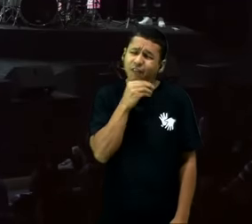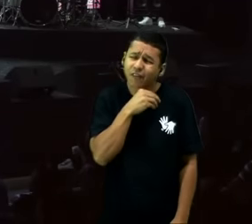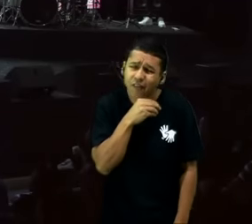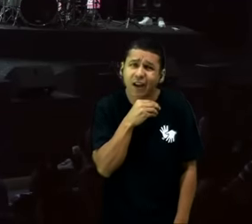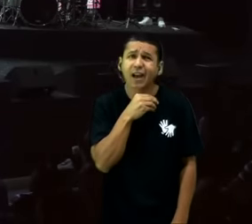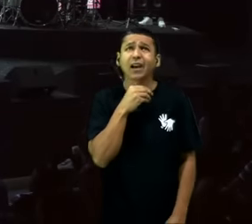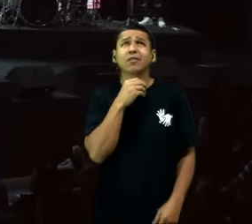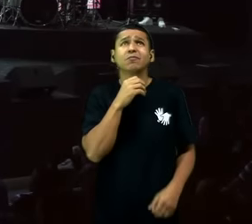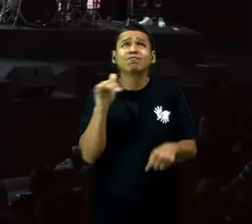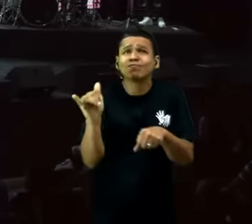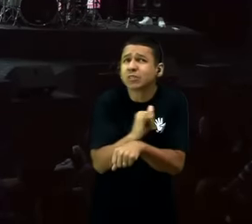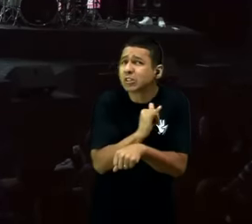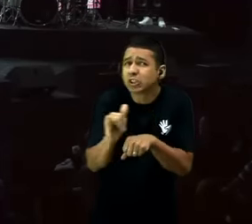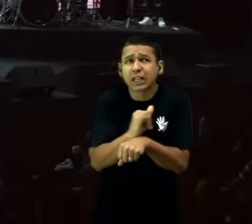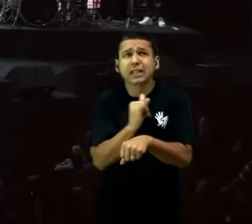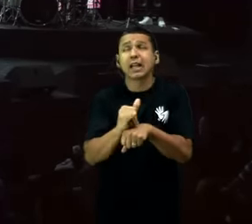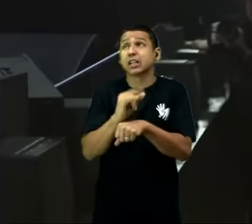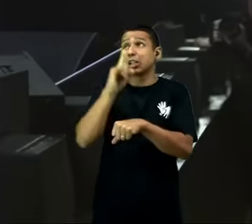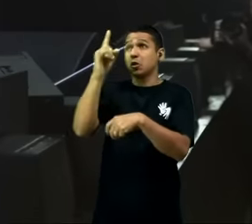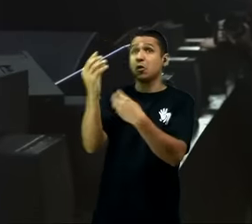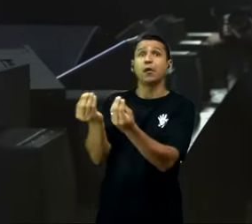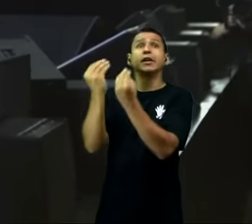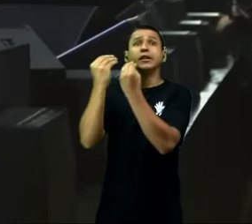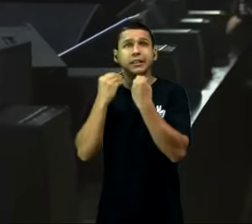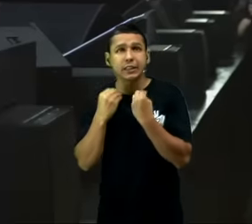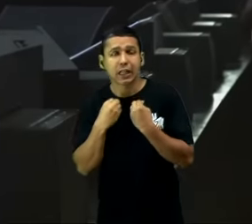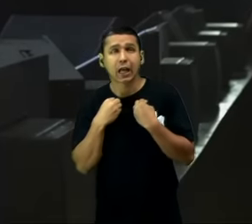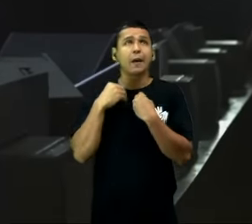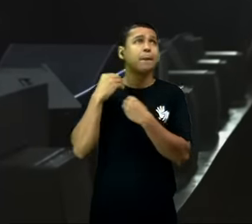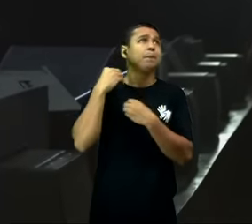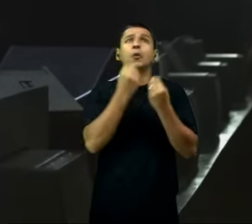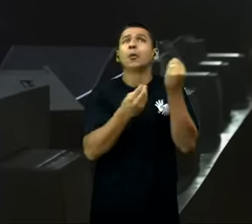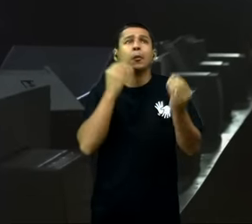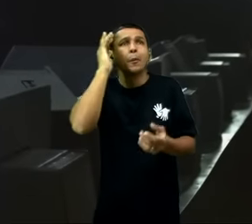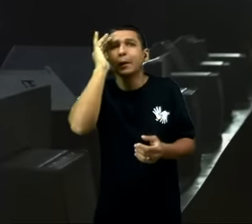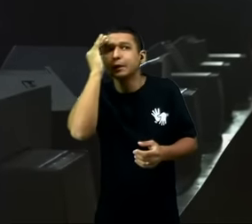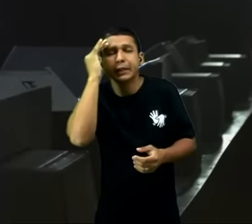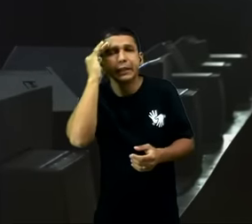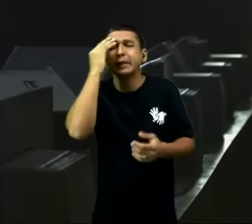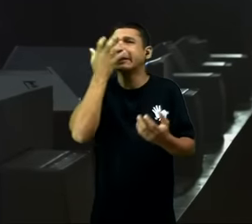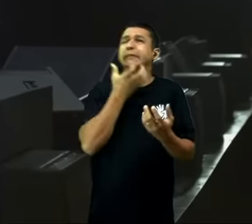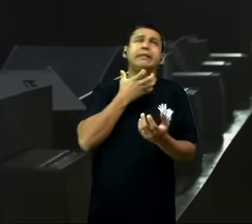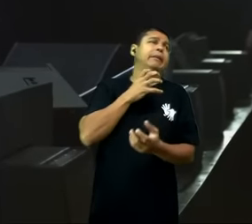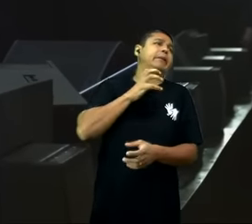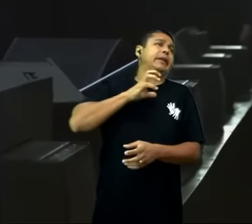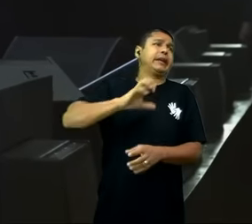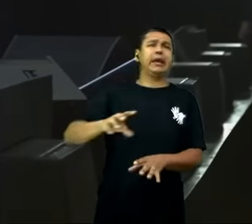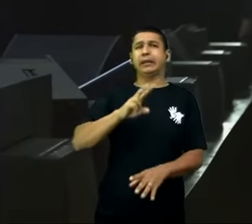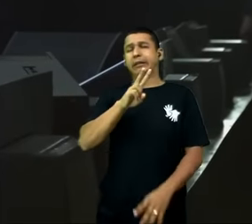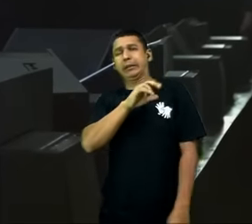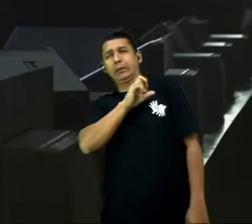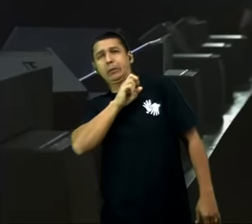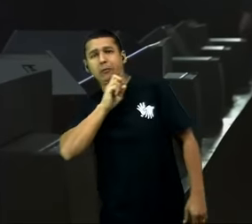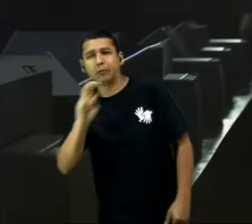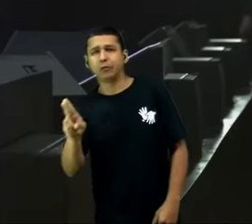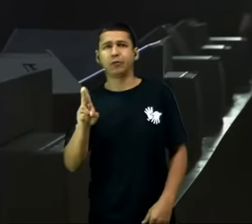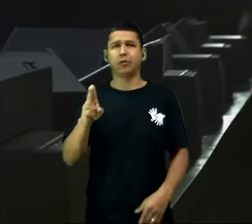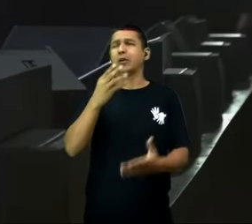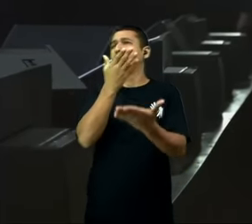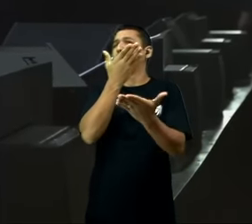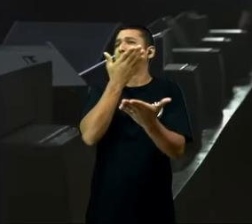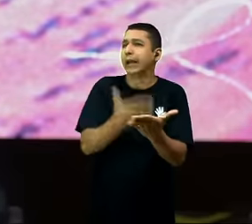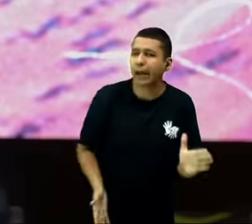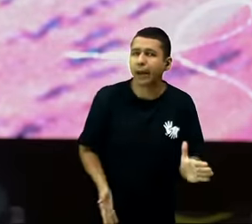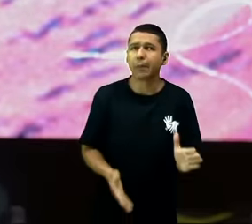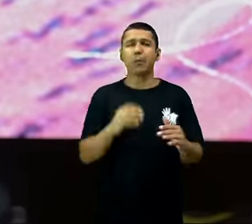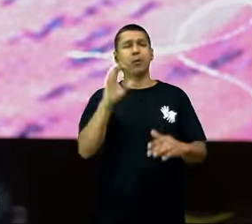não tenho estratégia. Deus está dizendo, eu vou te dar estratégia. Pastor, eu não faço a menor ideia de como é que eu vou dizer que eu não quero mais, que eu não vou mais, que não é para mim mais. Acabou, não tem mais